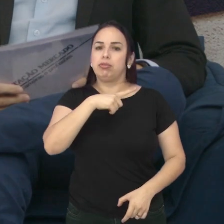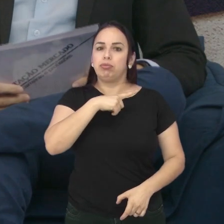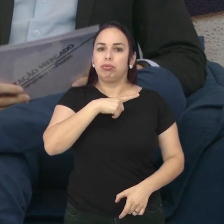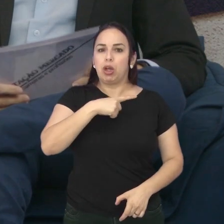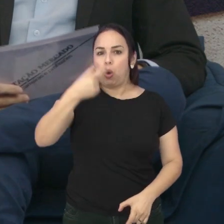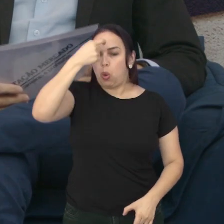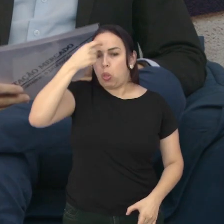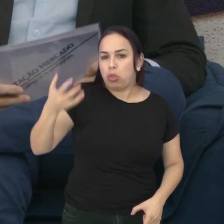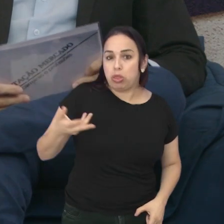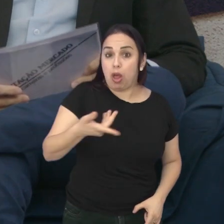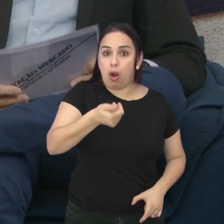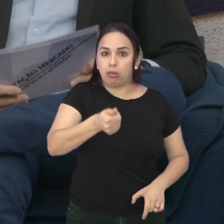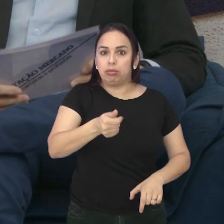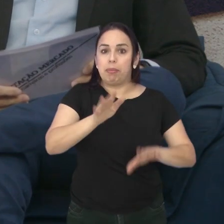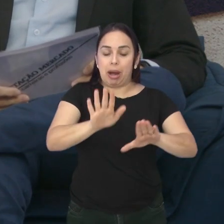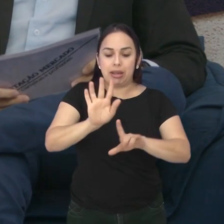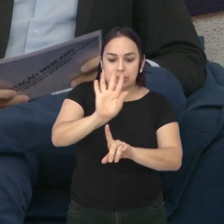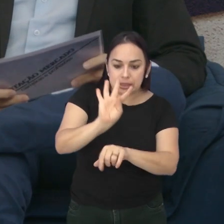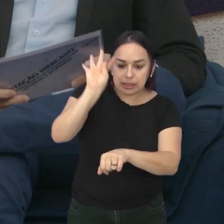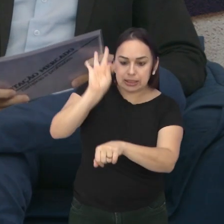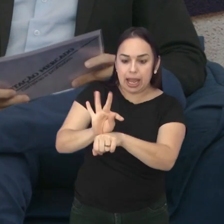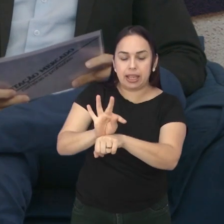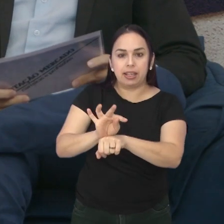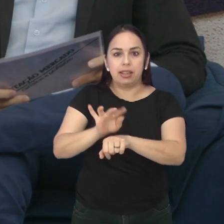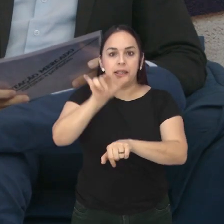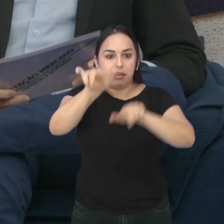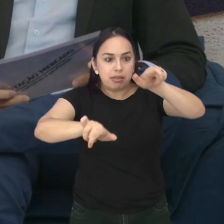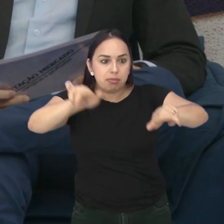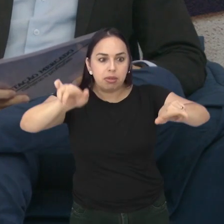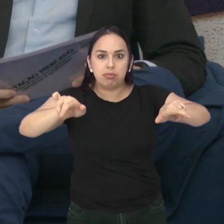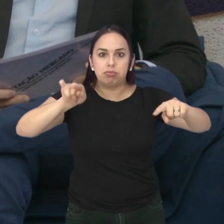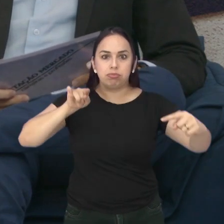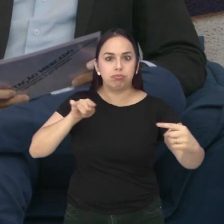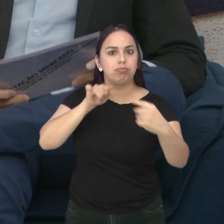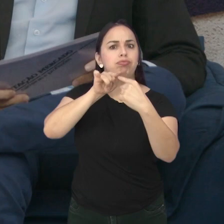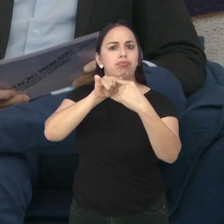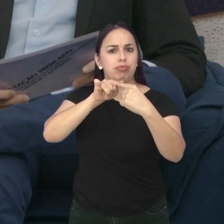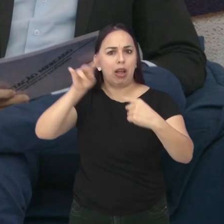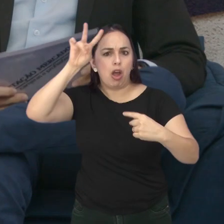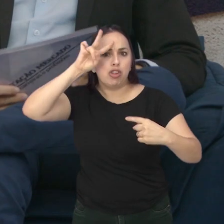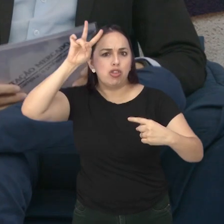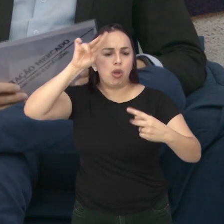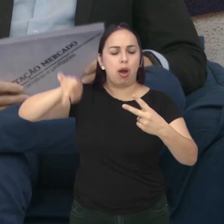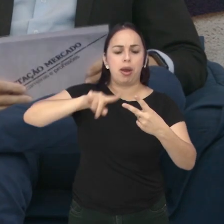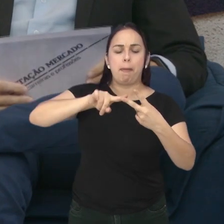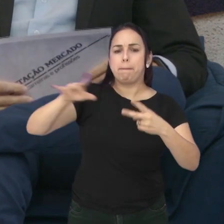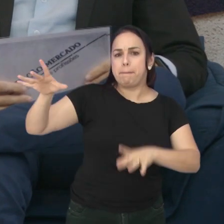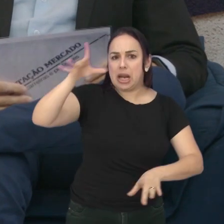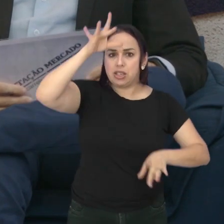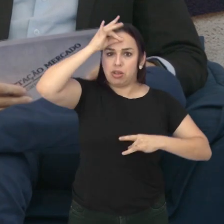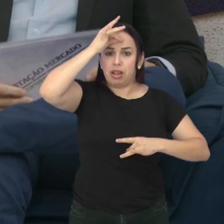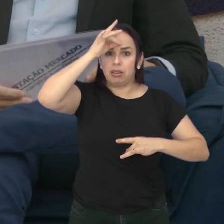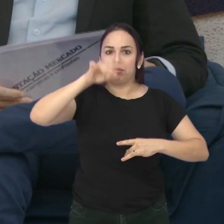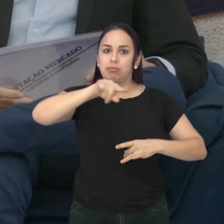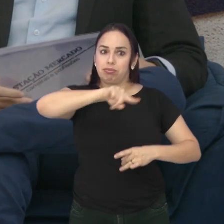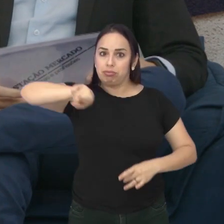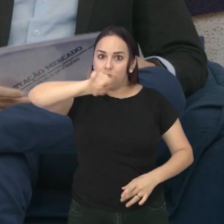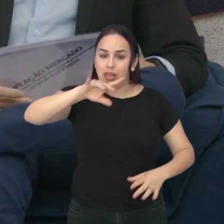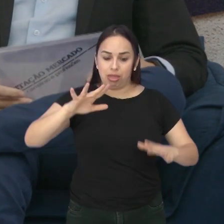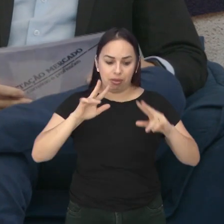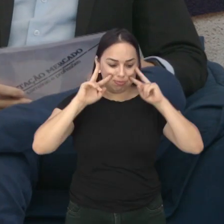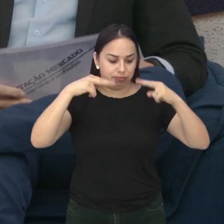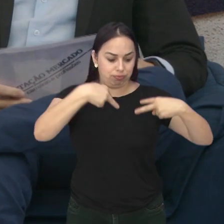só técnica, mas também desperta nas pessoas reflexão, identificação com histórias e personagens,